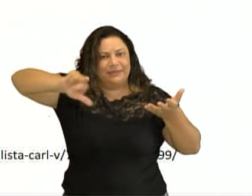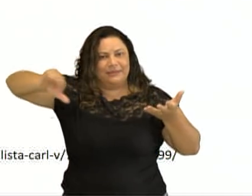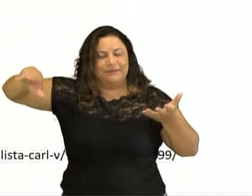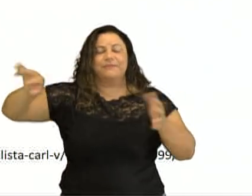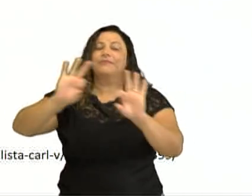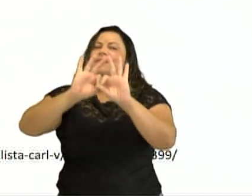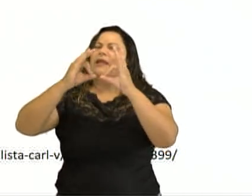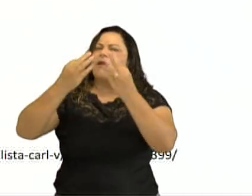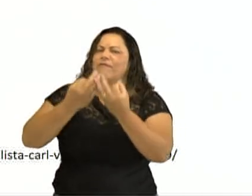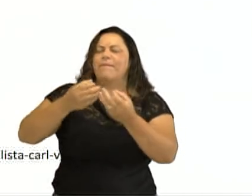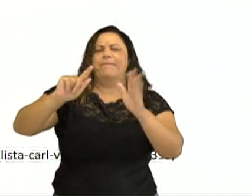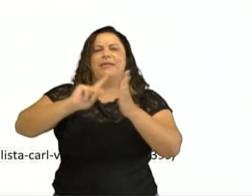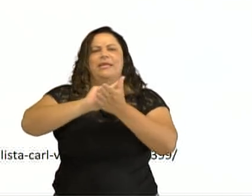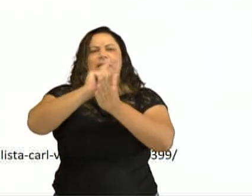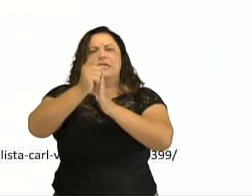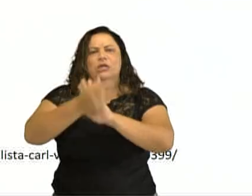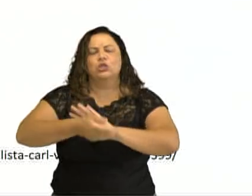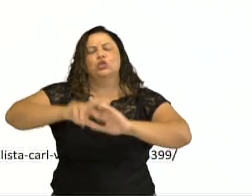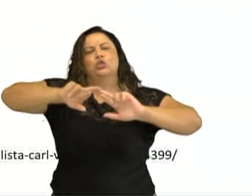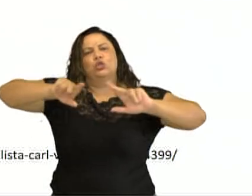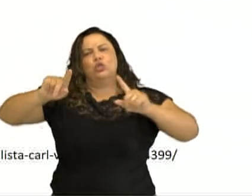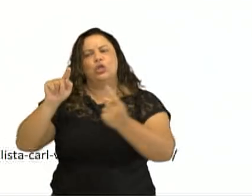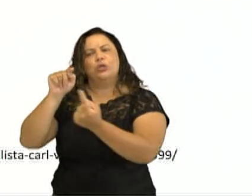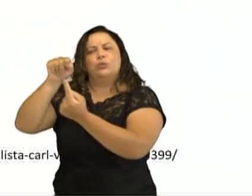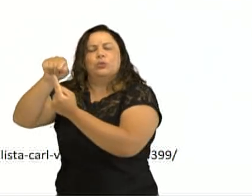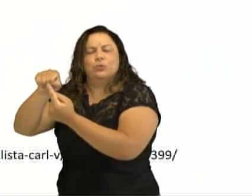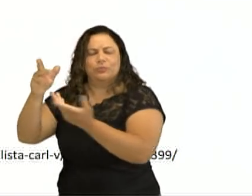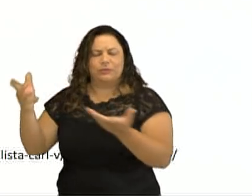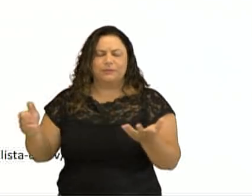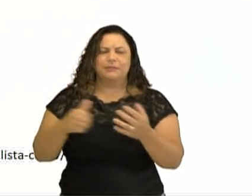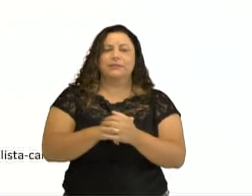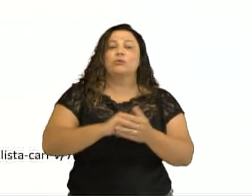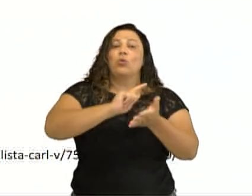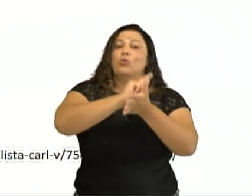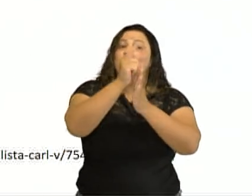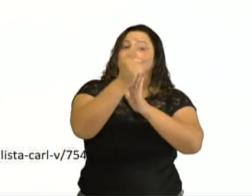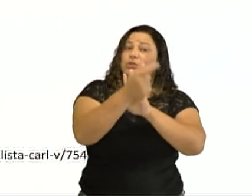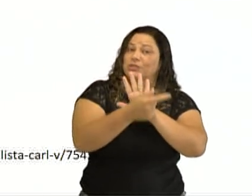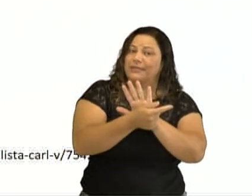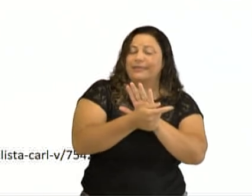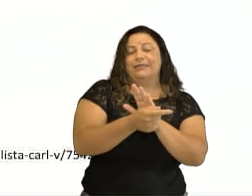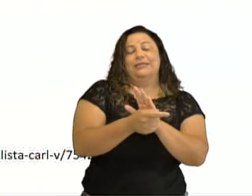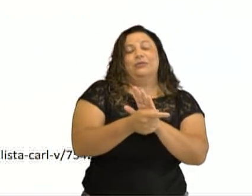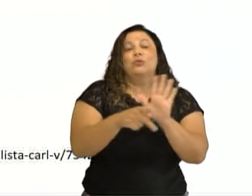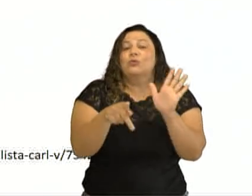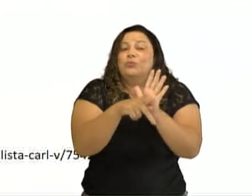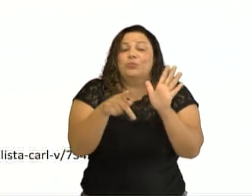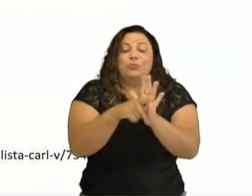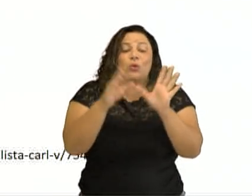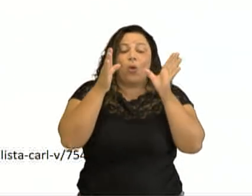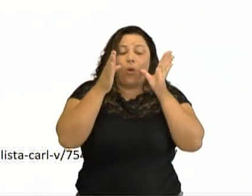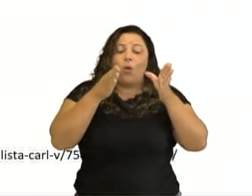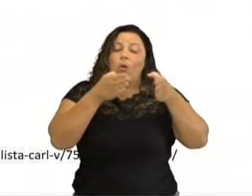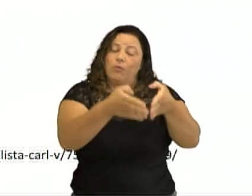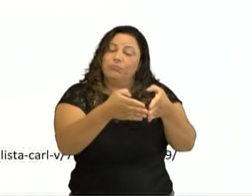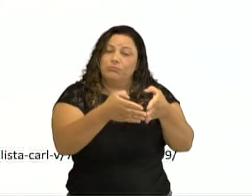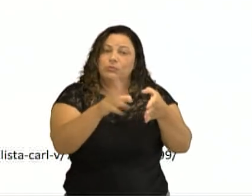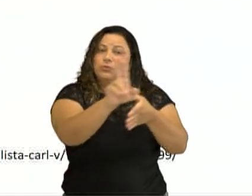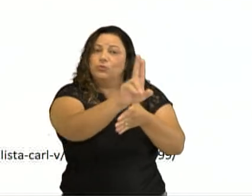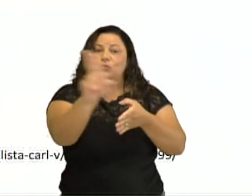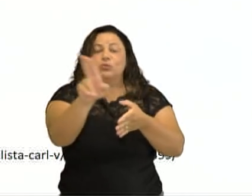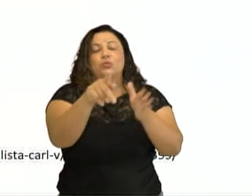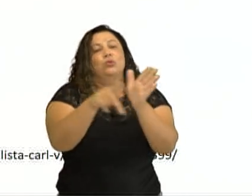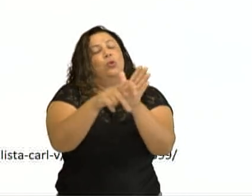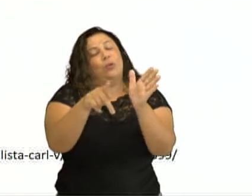família, gênero e espécie. O gênero e a espécie é o que vão definir esse nome científico, como por exemplo